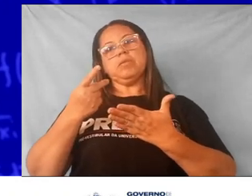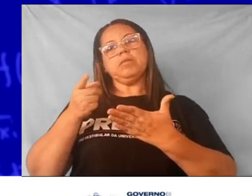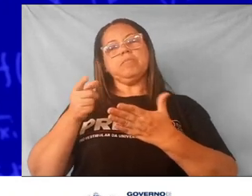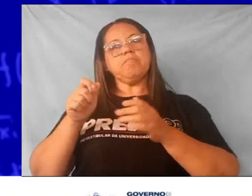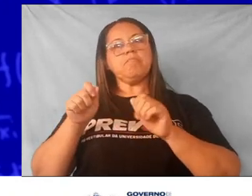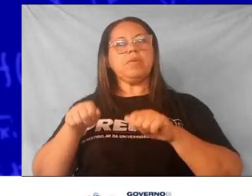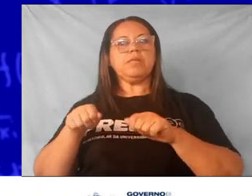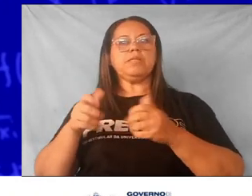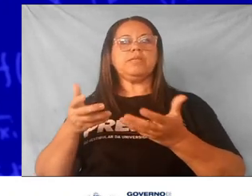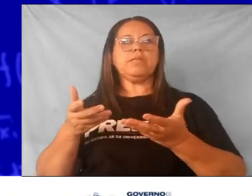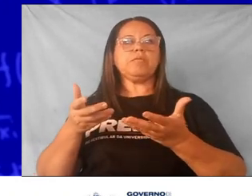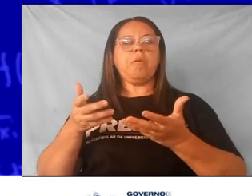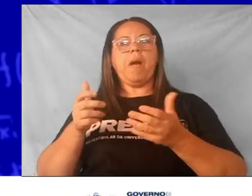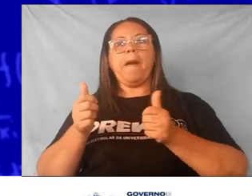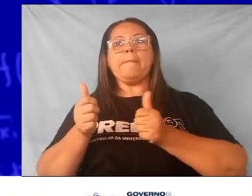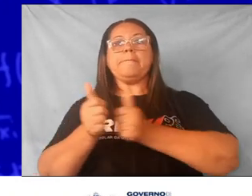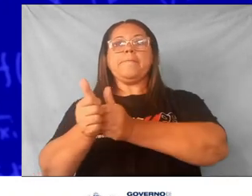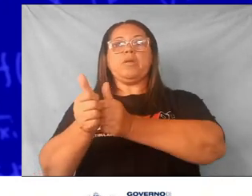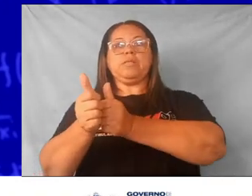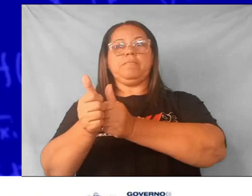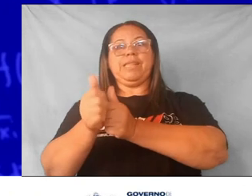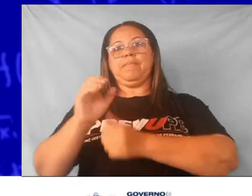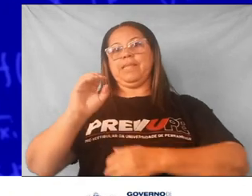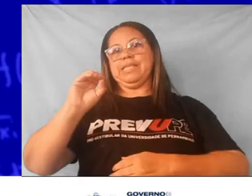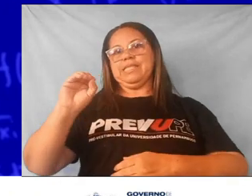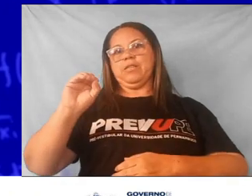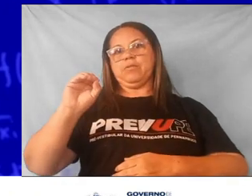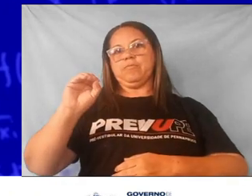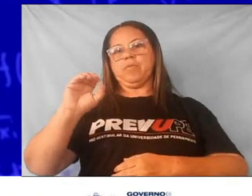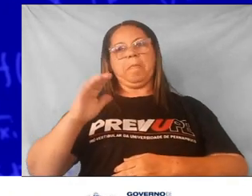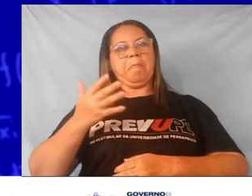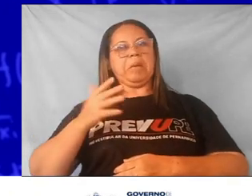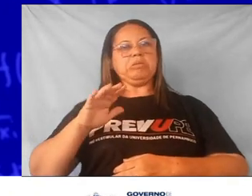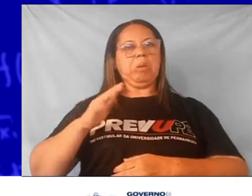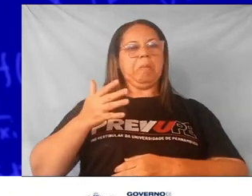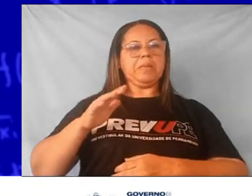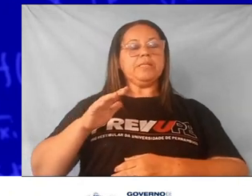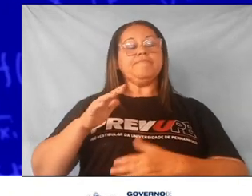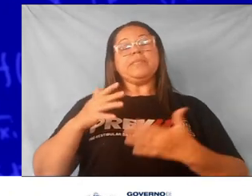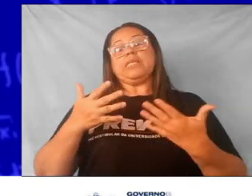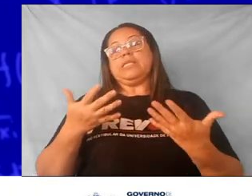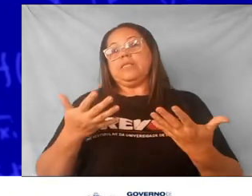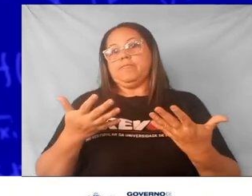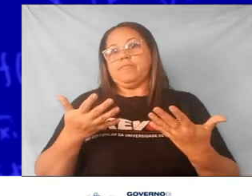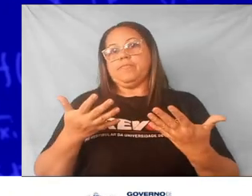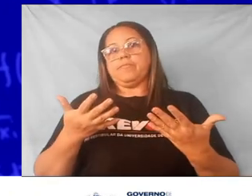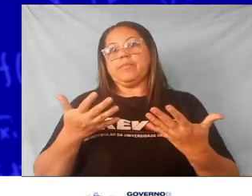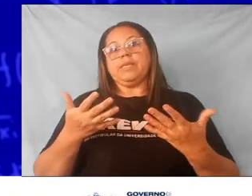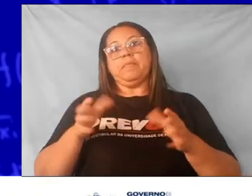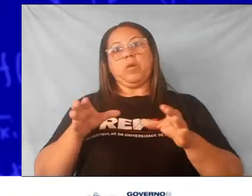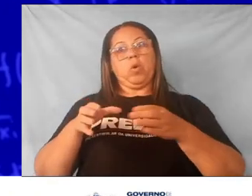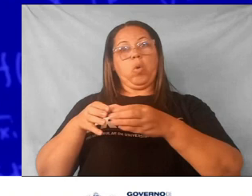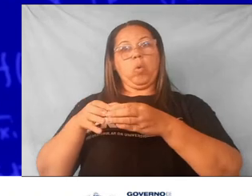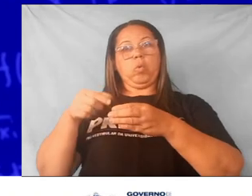tomada como aproximadamente zero. Ou seja, mesmo que um